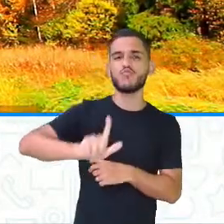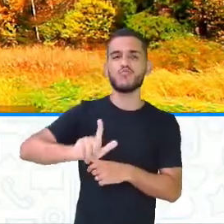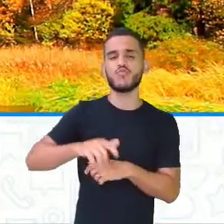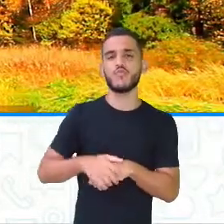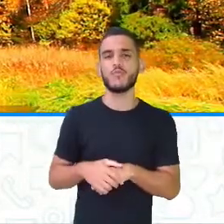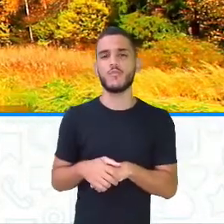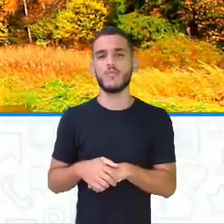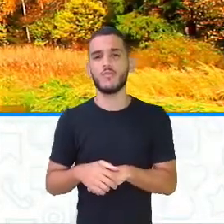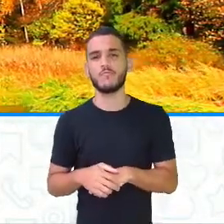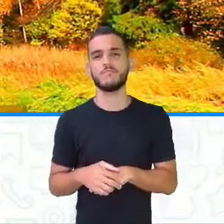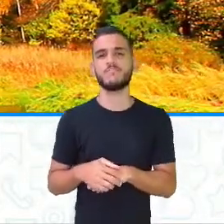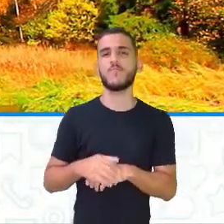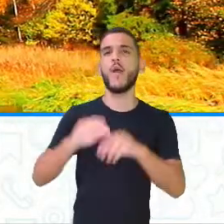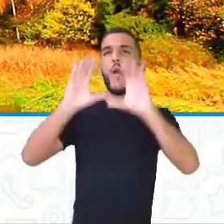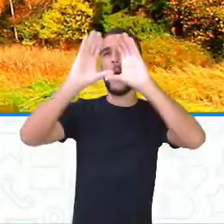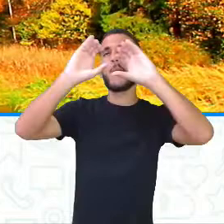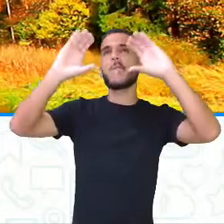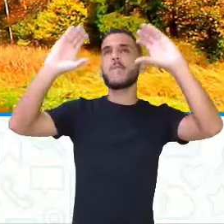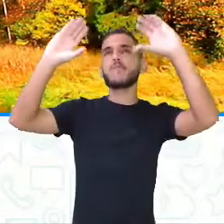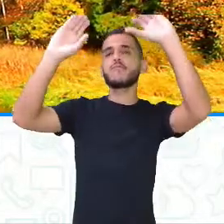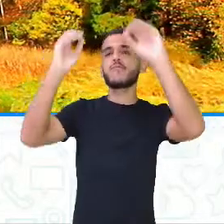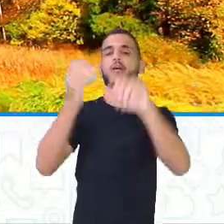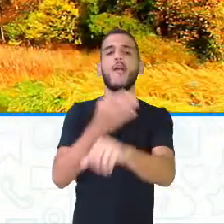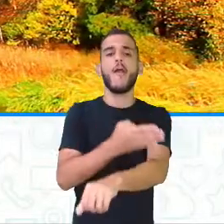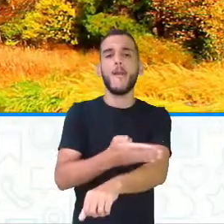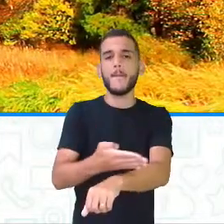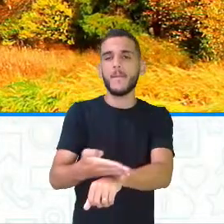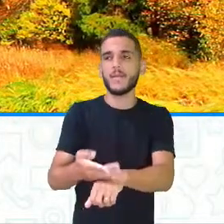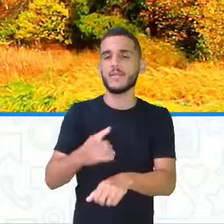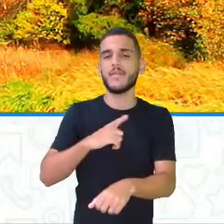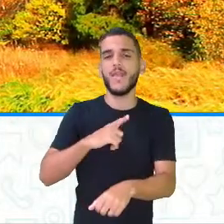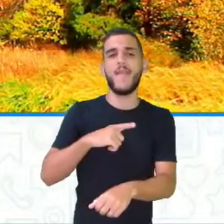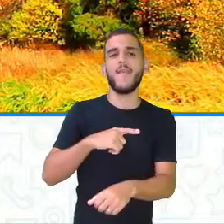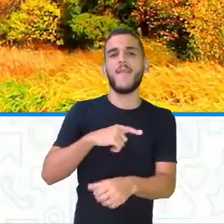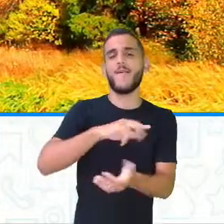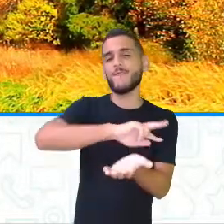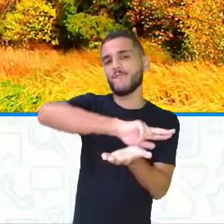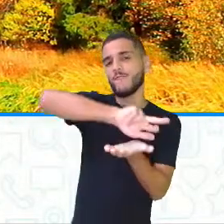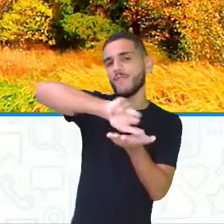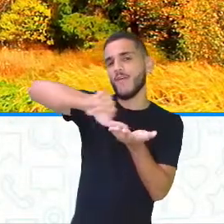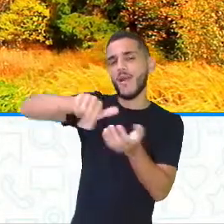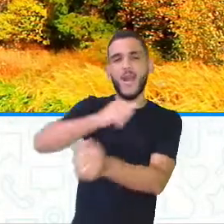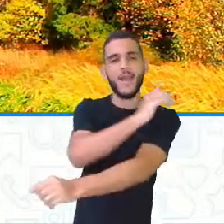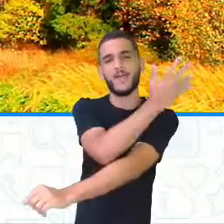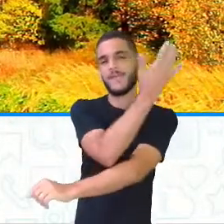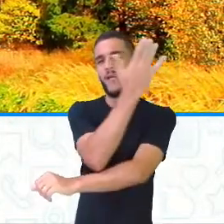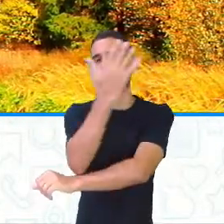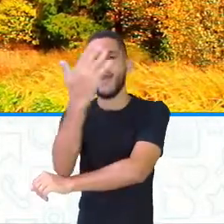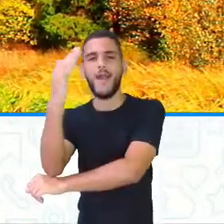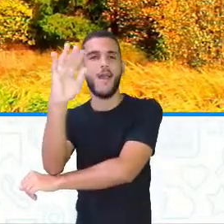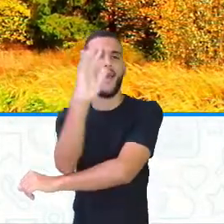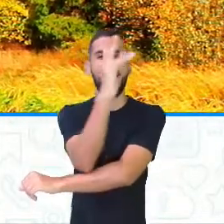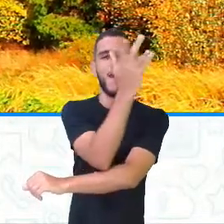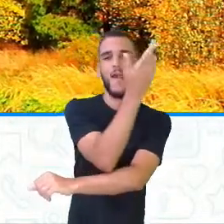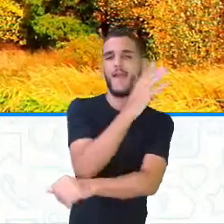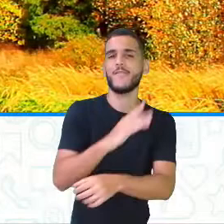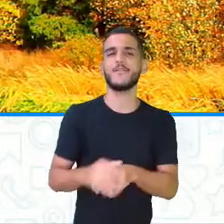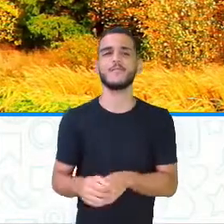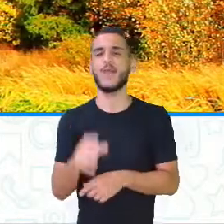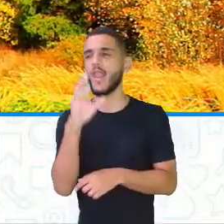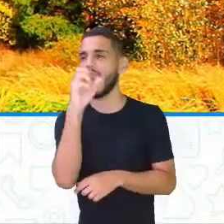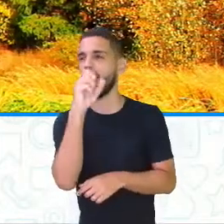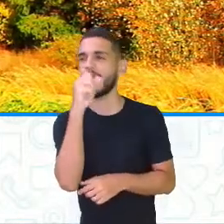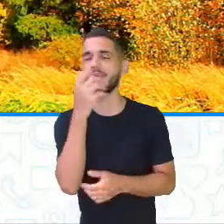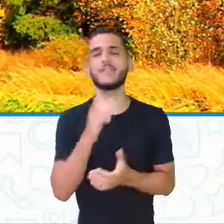nuvens brancas. Nós estamos observando várias árvores com tons laranjas,